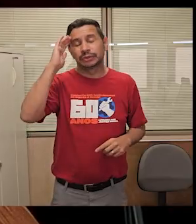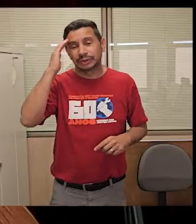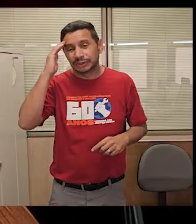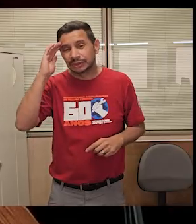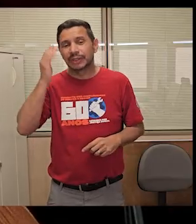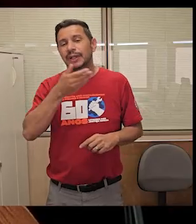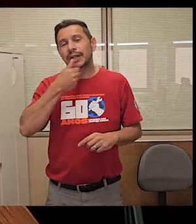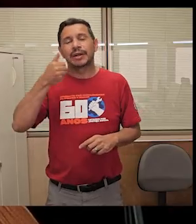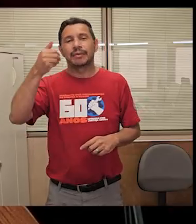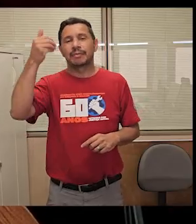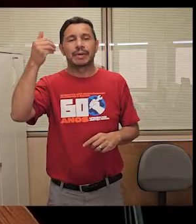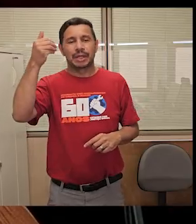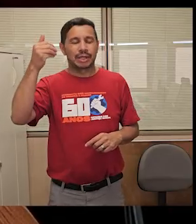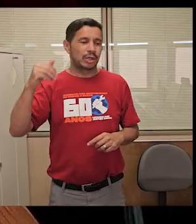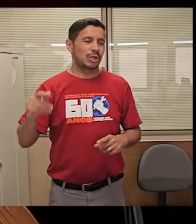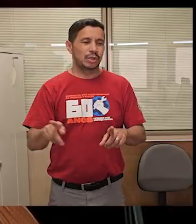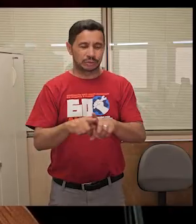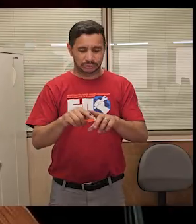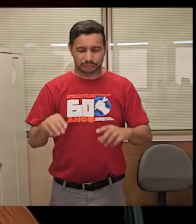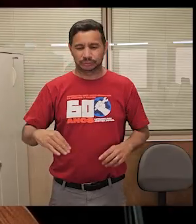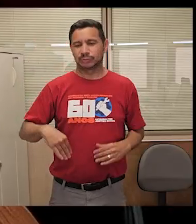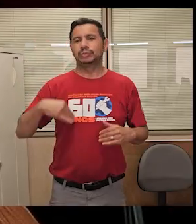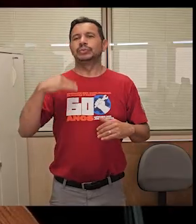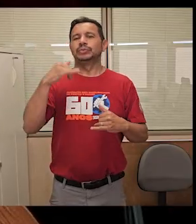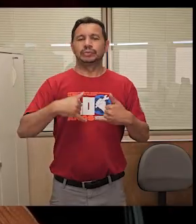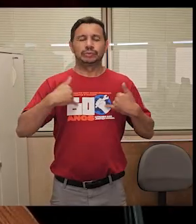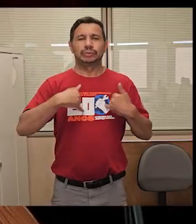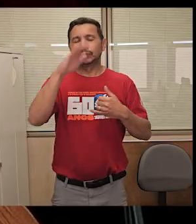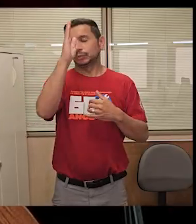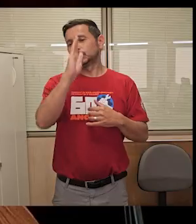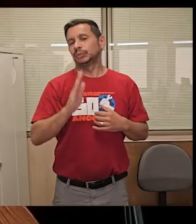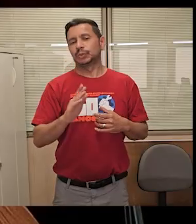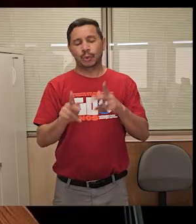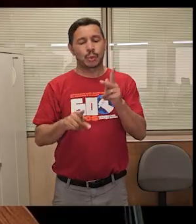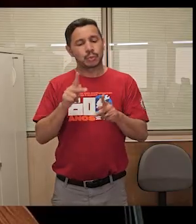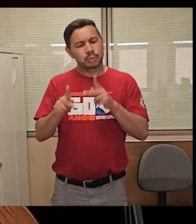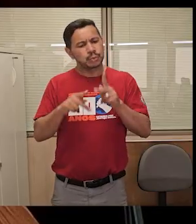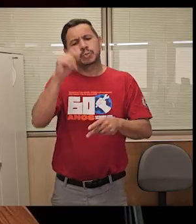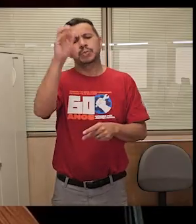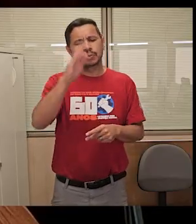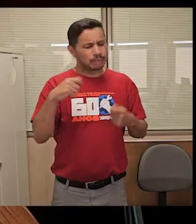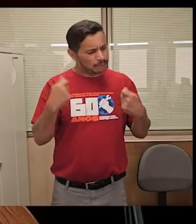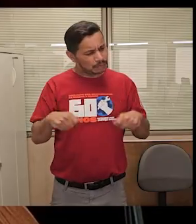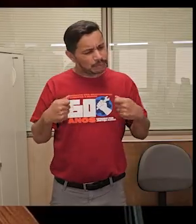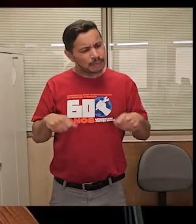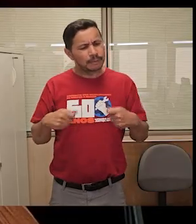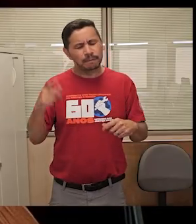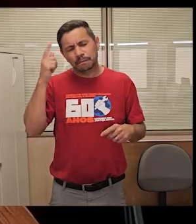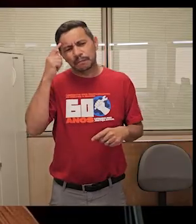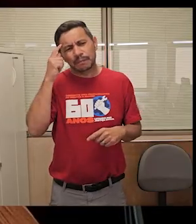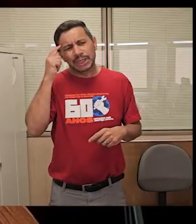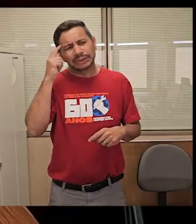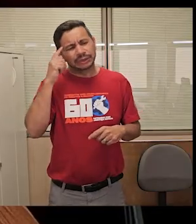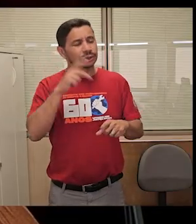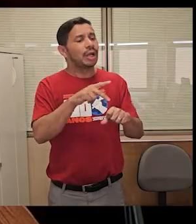que é soberania, né? Que a população brasileira, a gente precisa pensar o nosso país, né? O